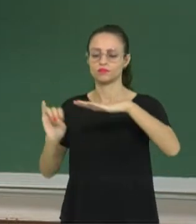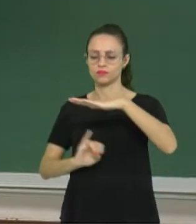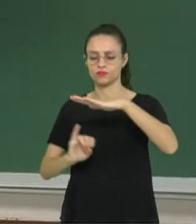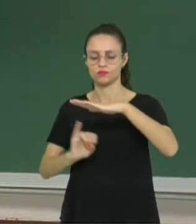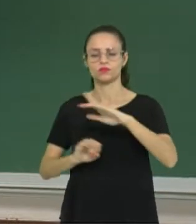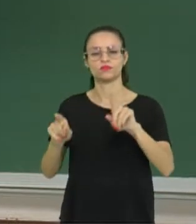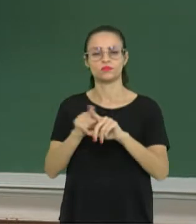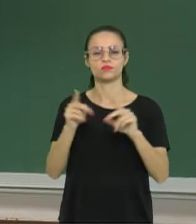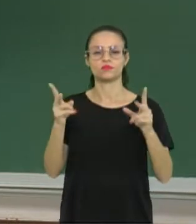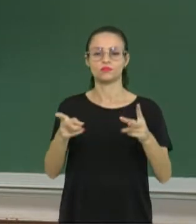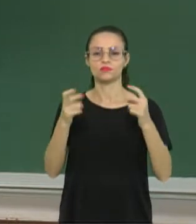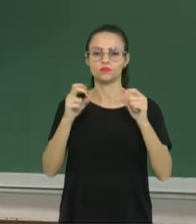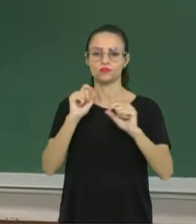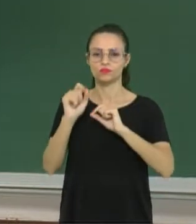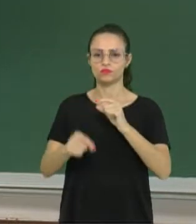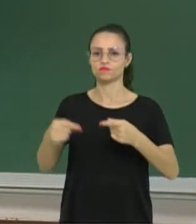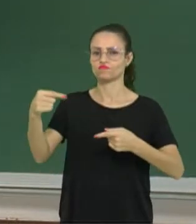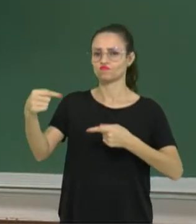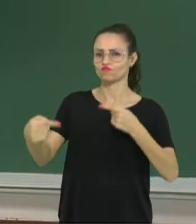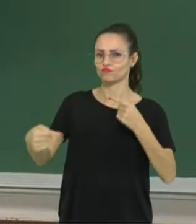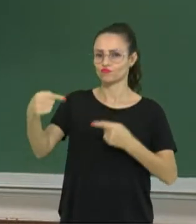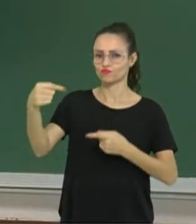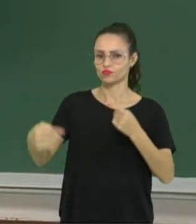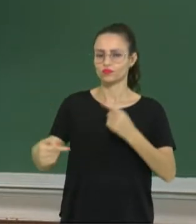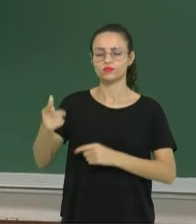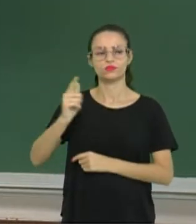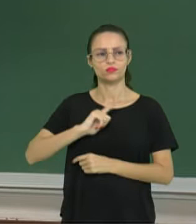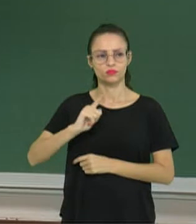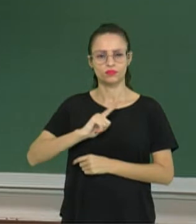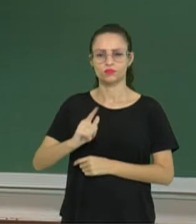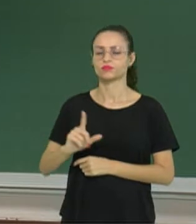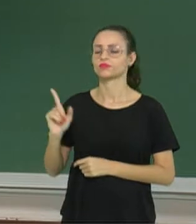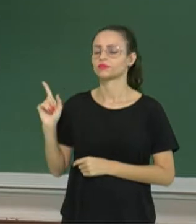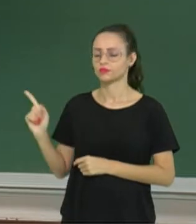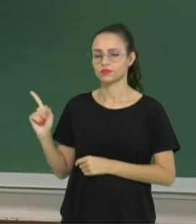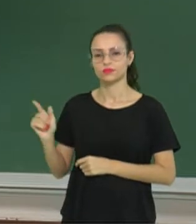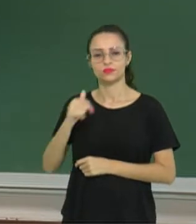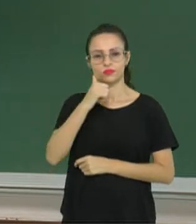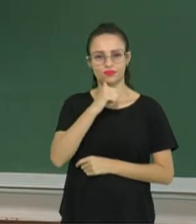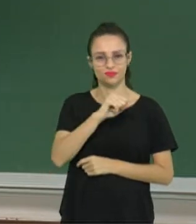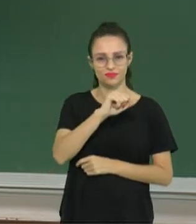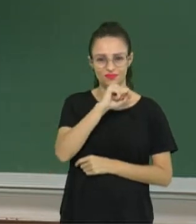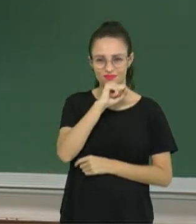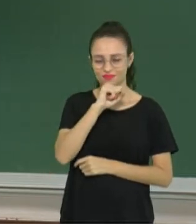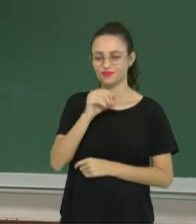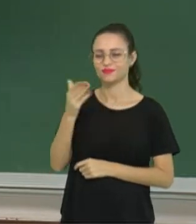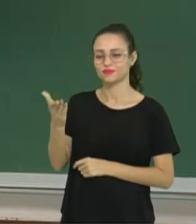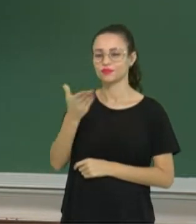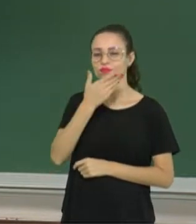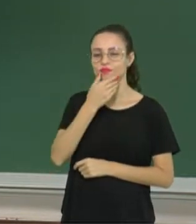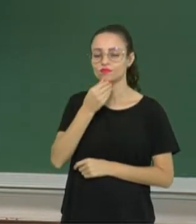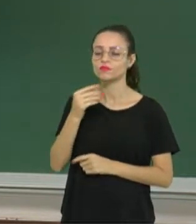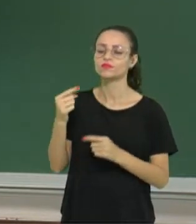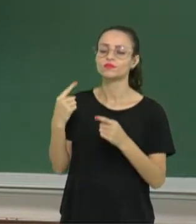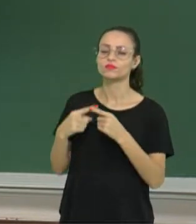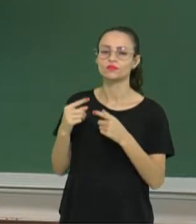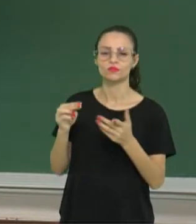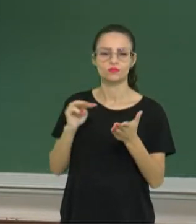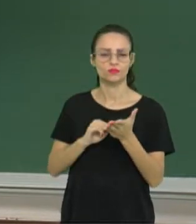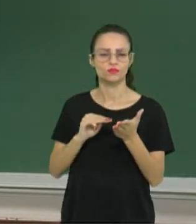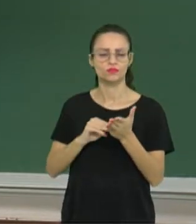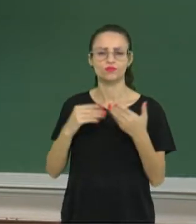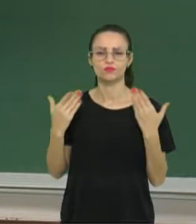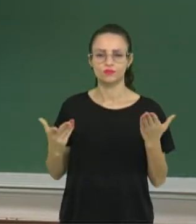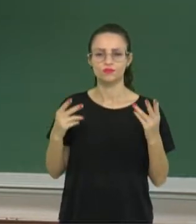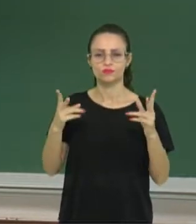também observamos que a discussão acontece entre a mãe e o Calvin por algum motivo. E